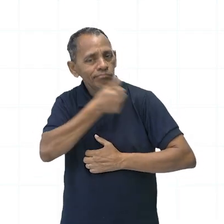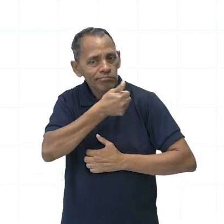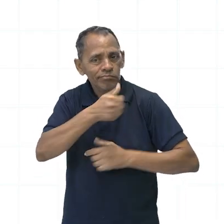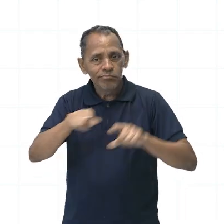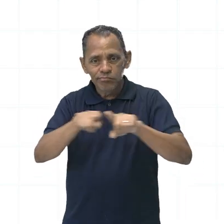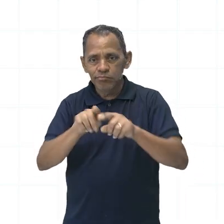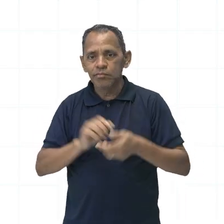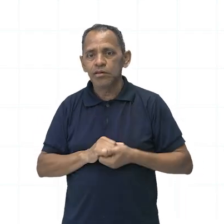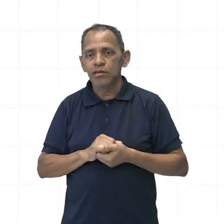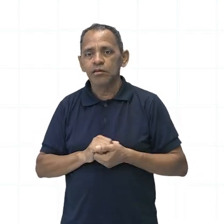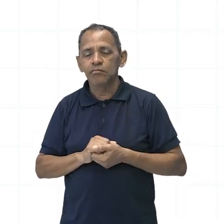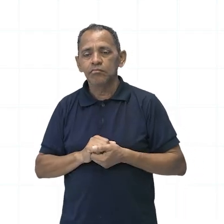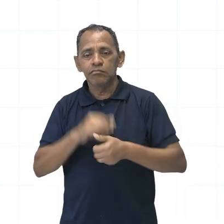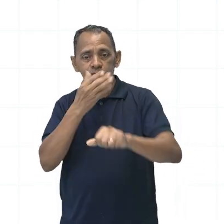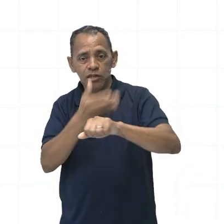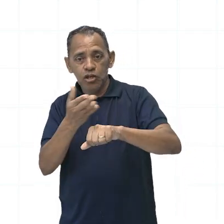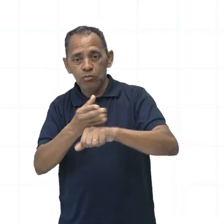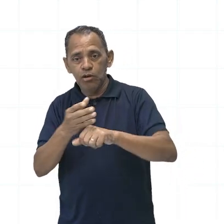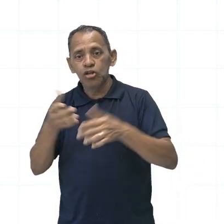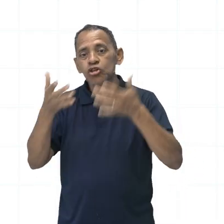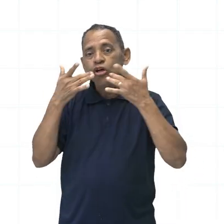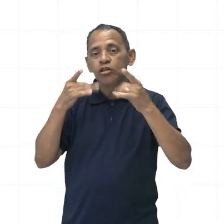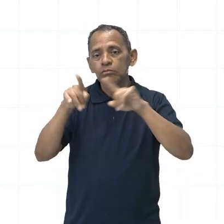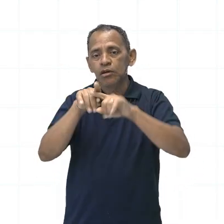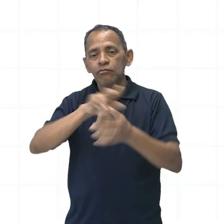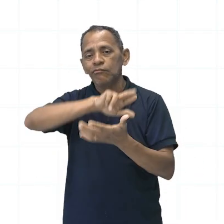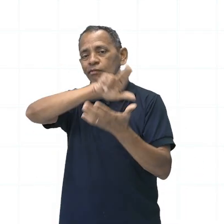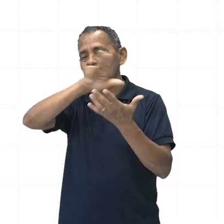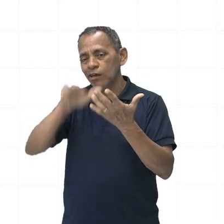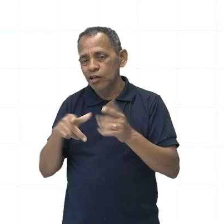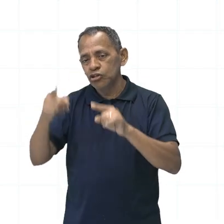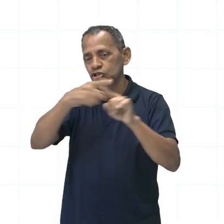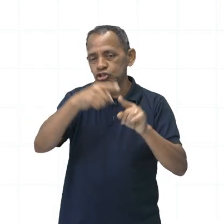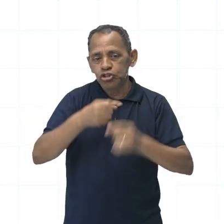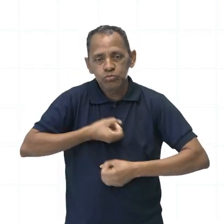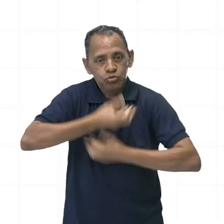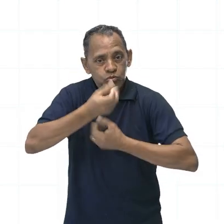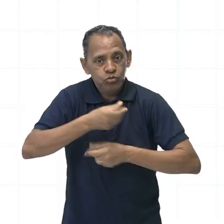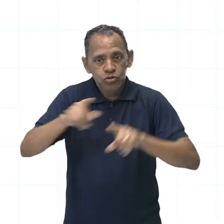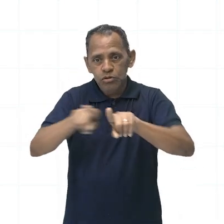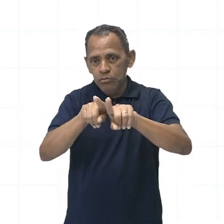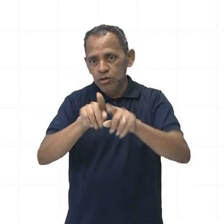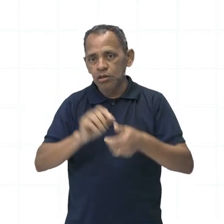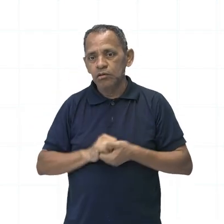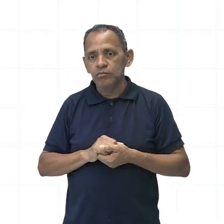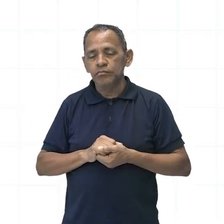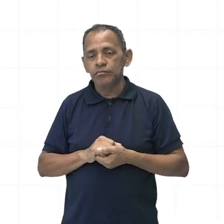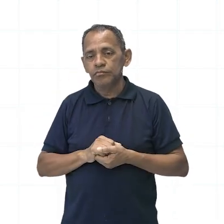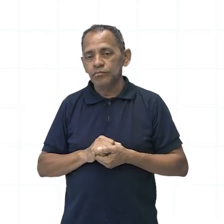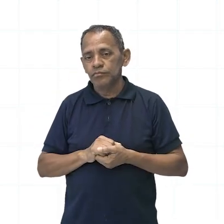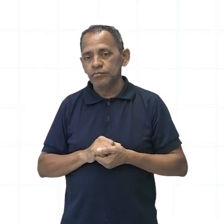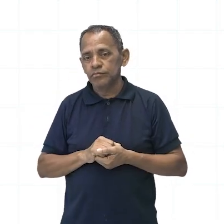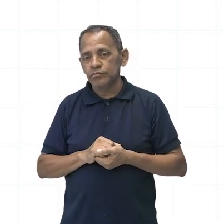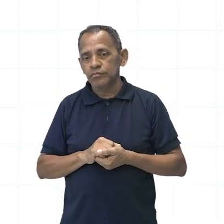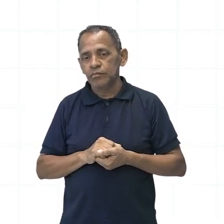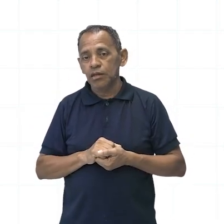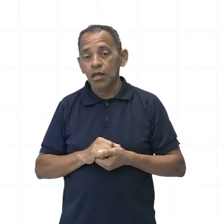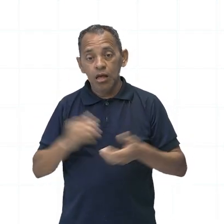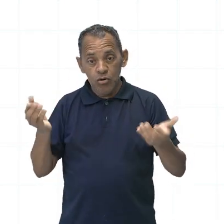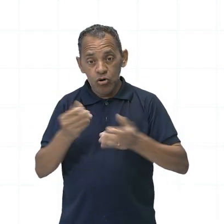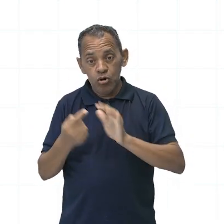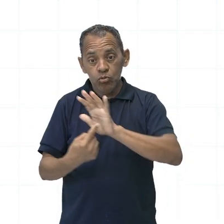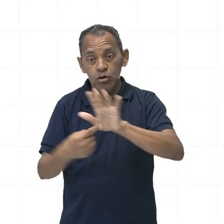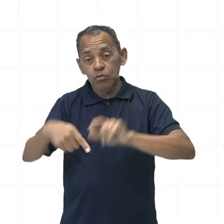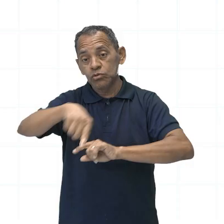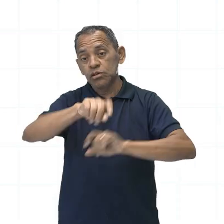as nuances da arte teatral e para as variantes formas de expressão que ela oferece. E vamos agora